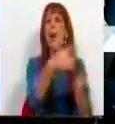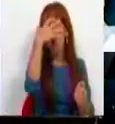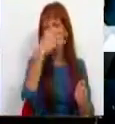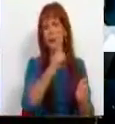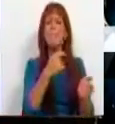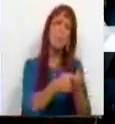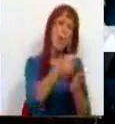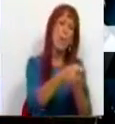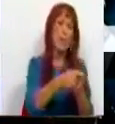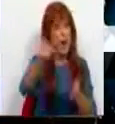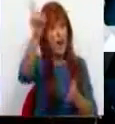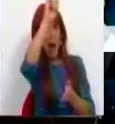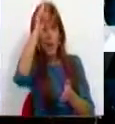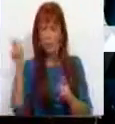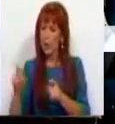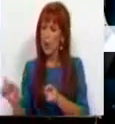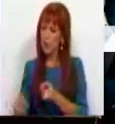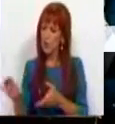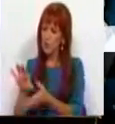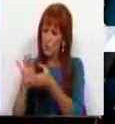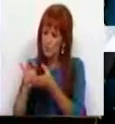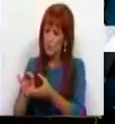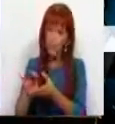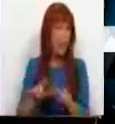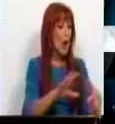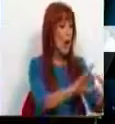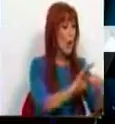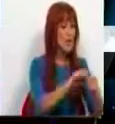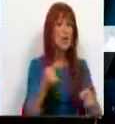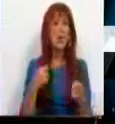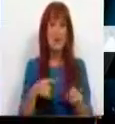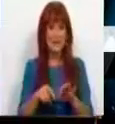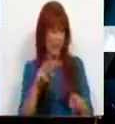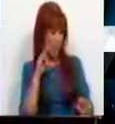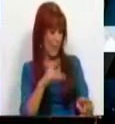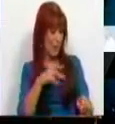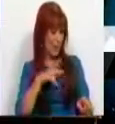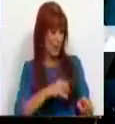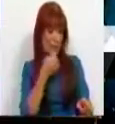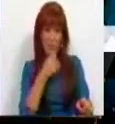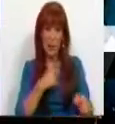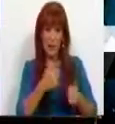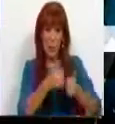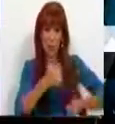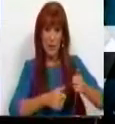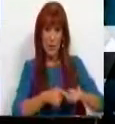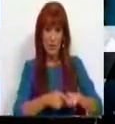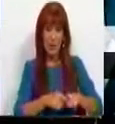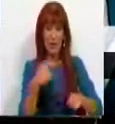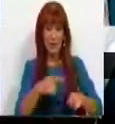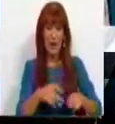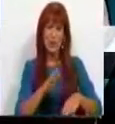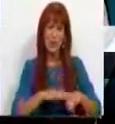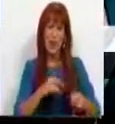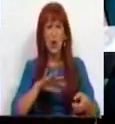comportamento. Não são. São fundos para a coesão. Compensam Portugal pela perda de competitividade que tem tido